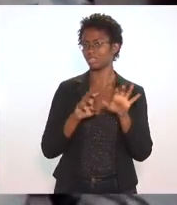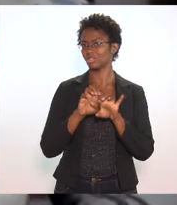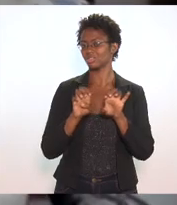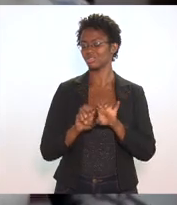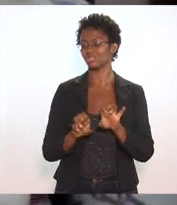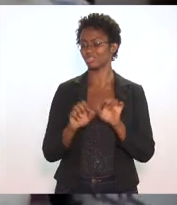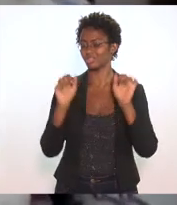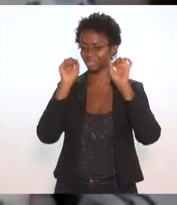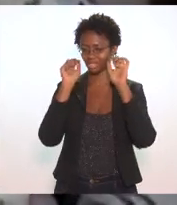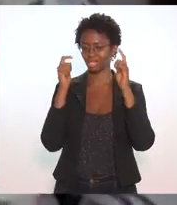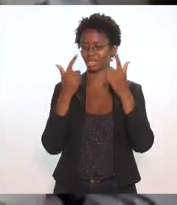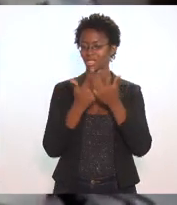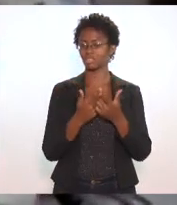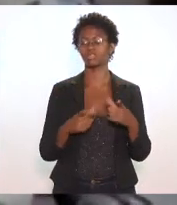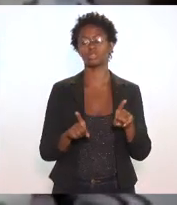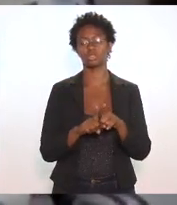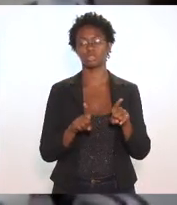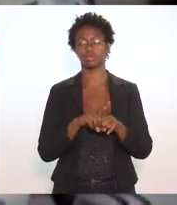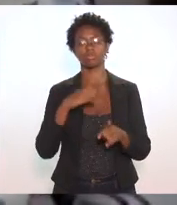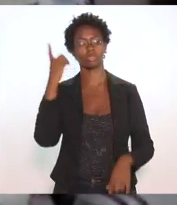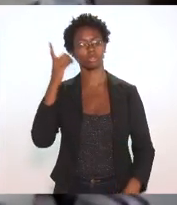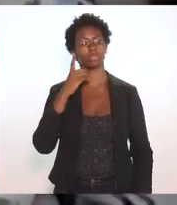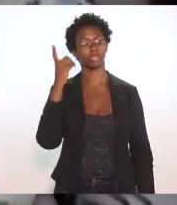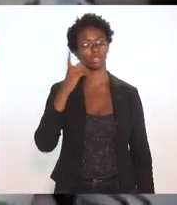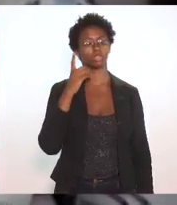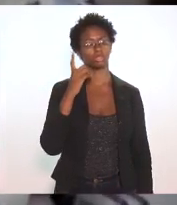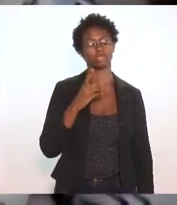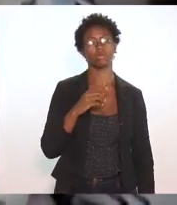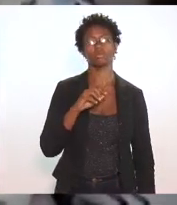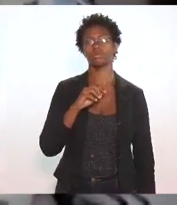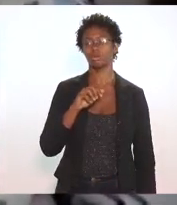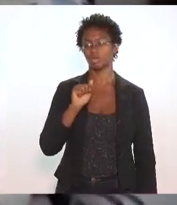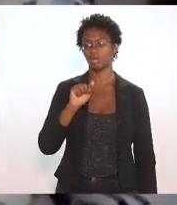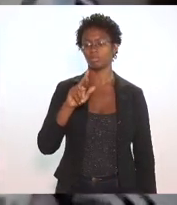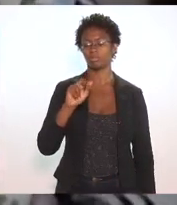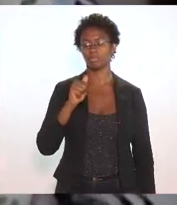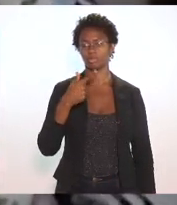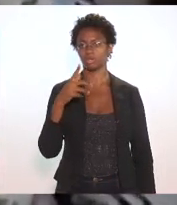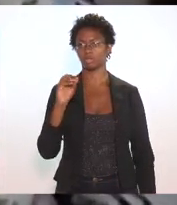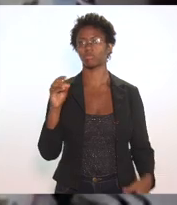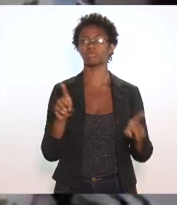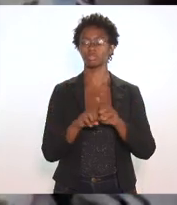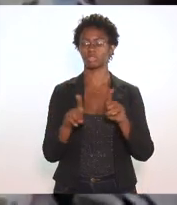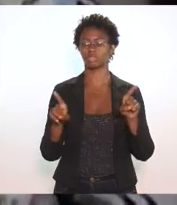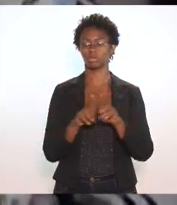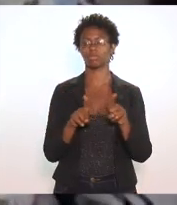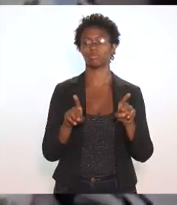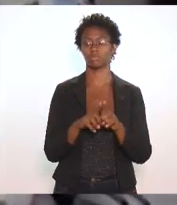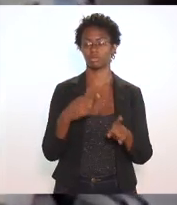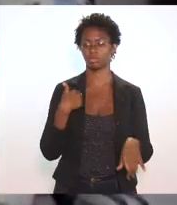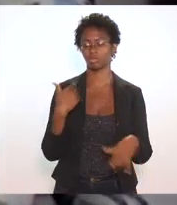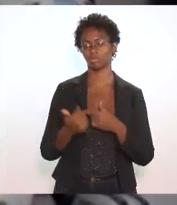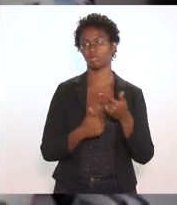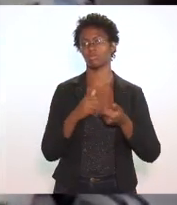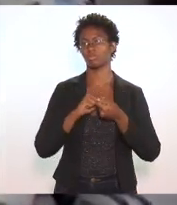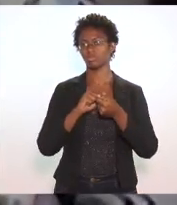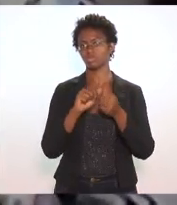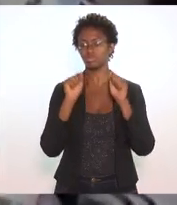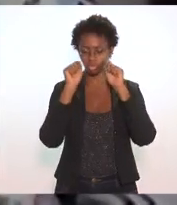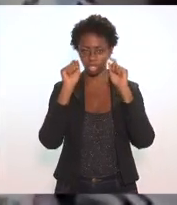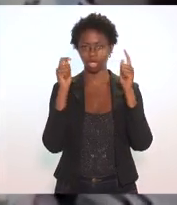Assembleia Legislativa. E o nosso deputado Farid Abraão, que foi deputada junto com ele também, aqui na casa, aqui na Assembleia